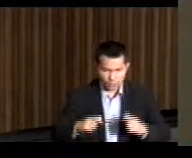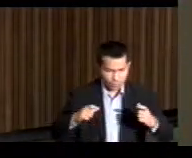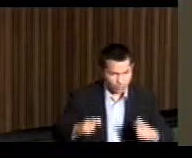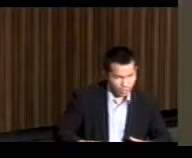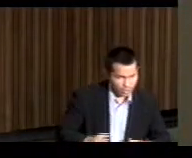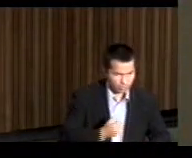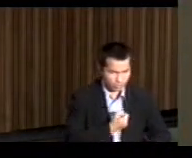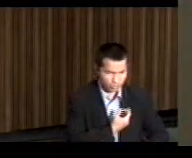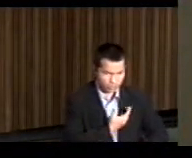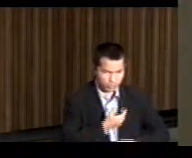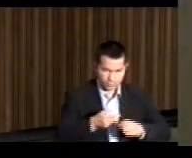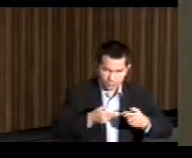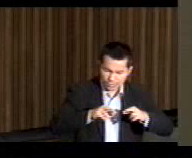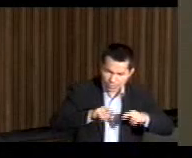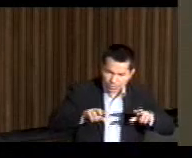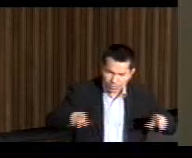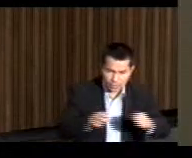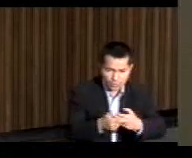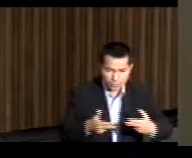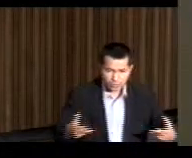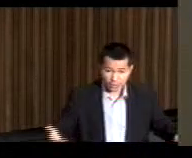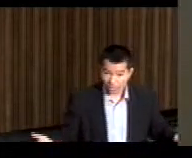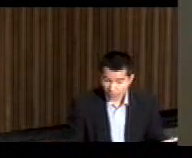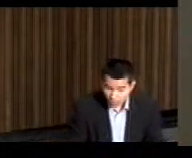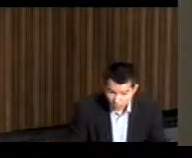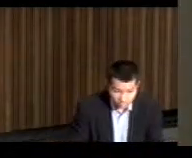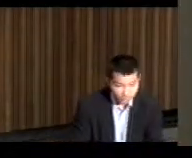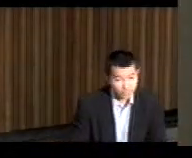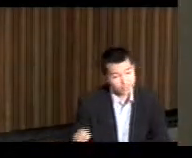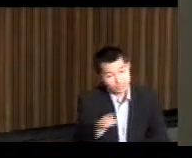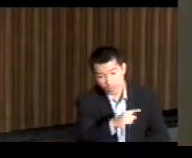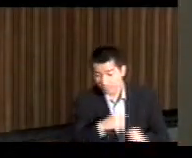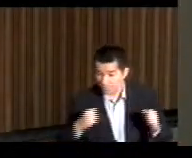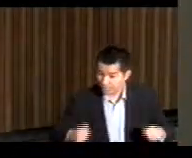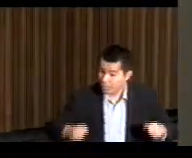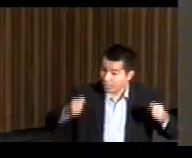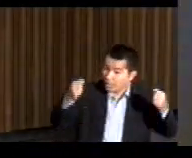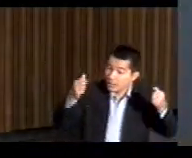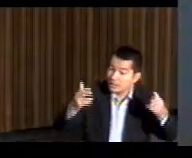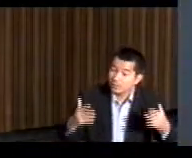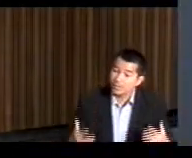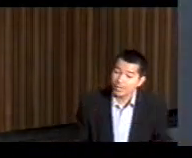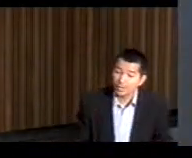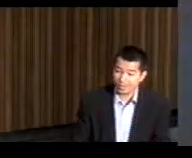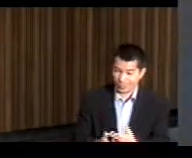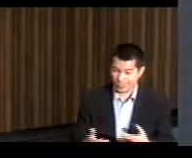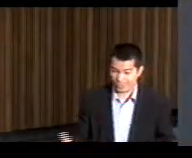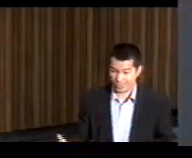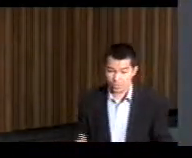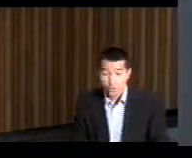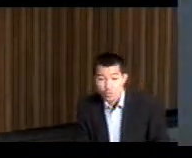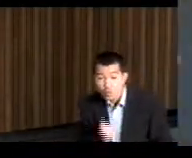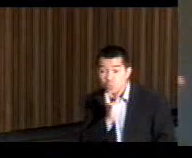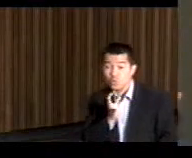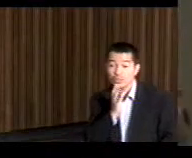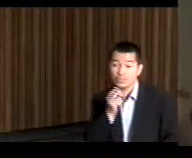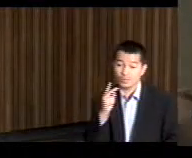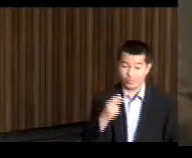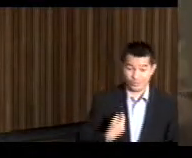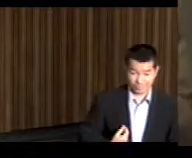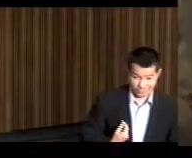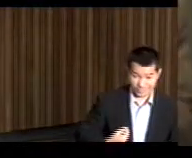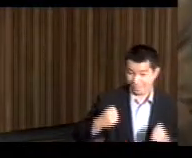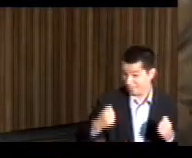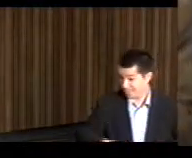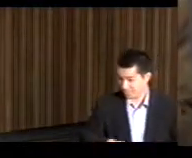que assinei aqui, que vai dizer, dou fé que isso aconteceu. Mas quem são as partes? Aqui tem o João da